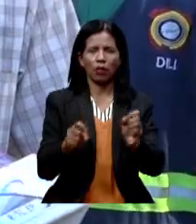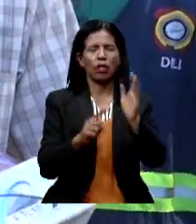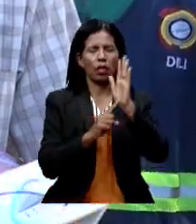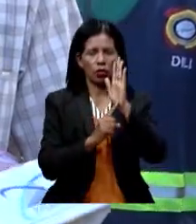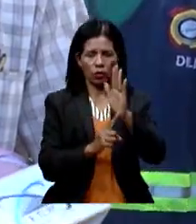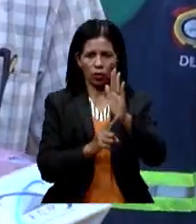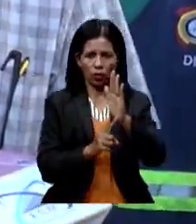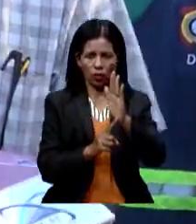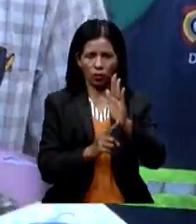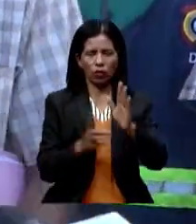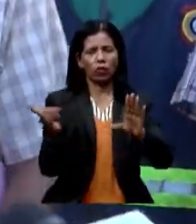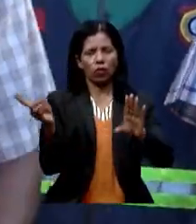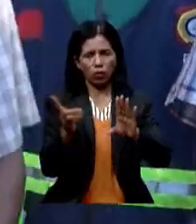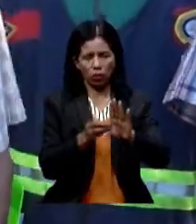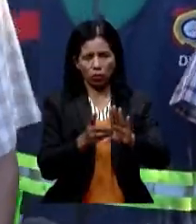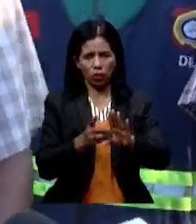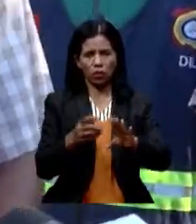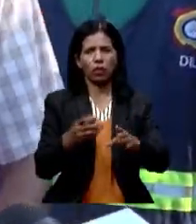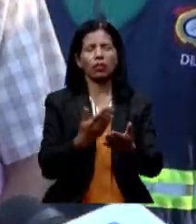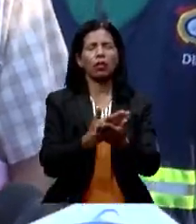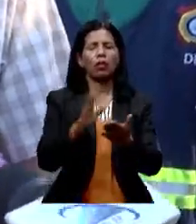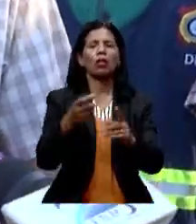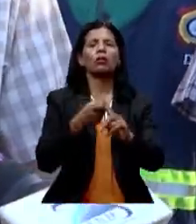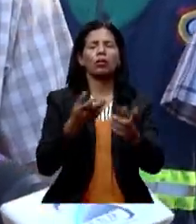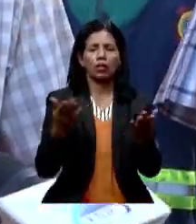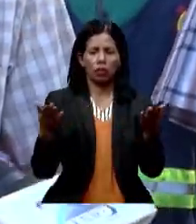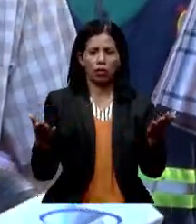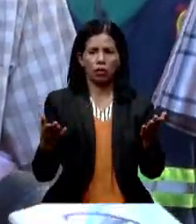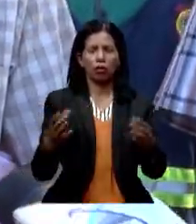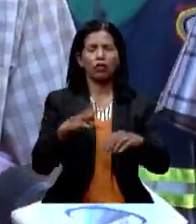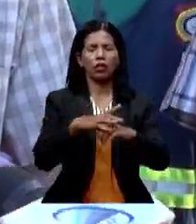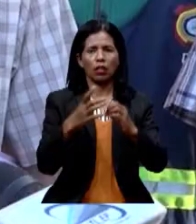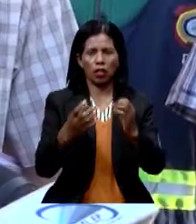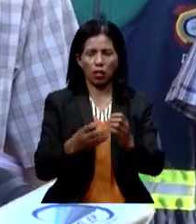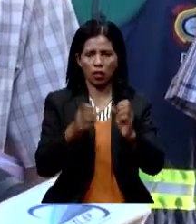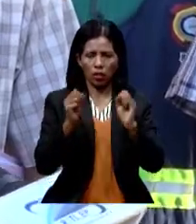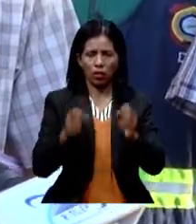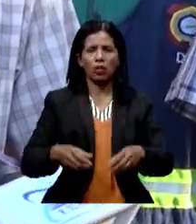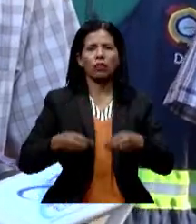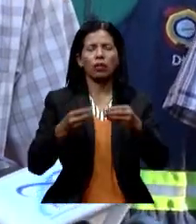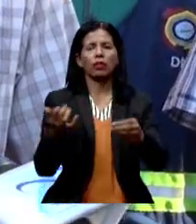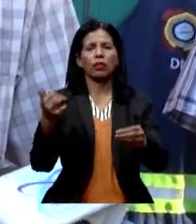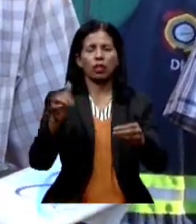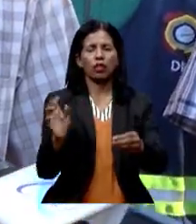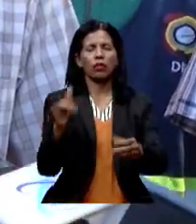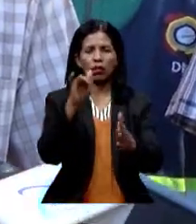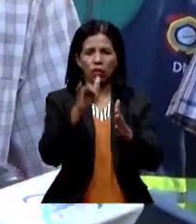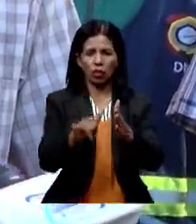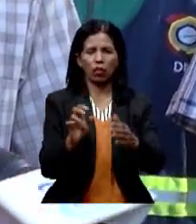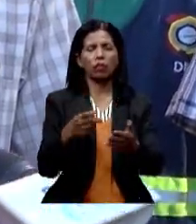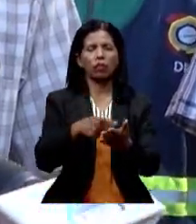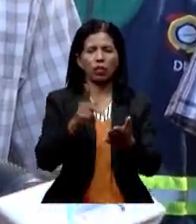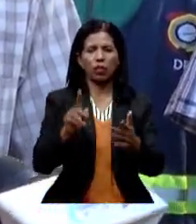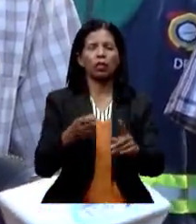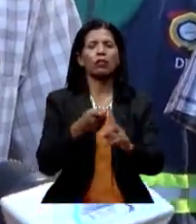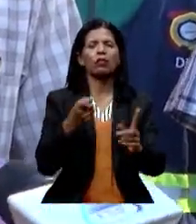evidência, documentos, raines, recursos, nabe, se terras propriedades, manca foba sira, hatu sira, hela lura aluga, carek, nene,